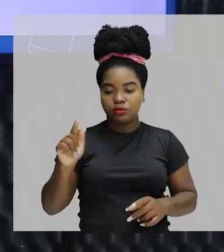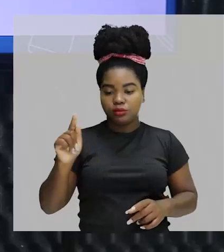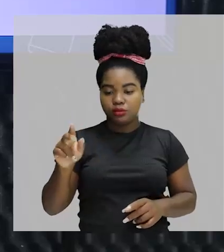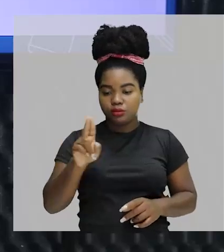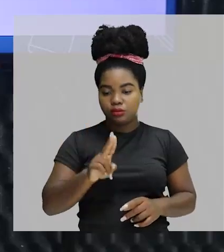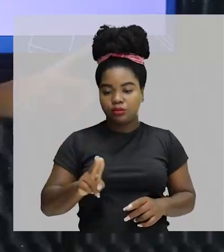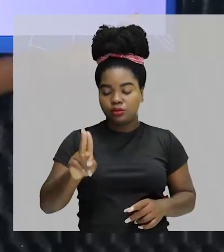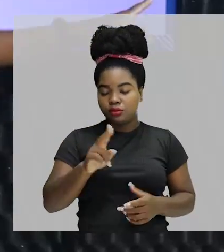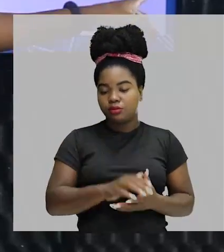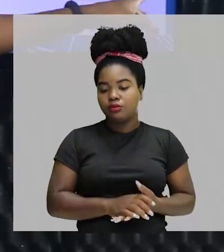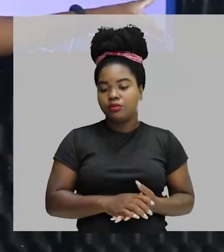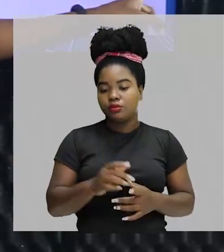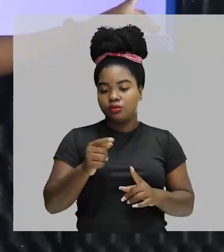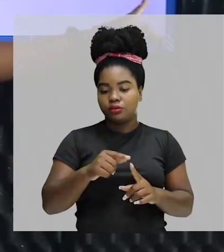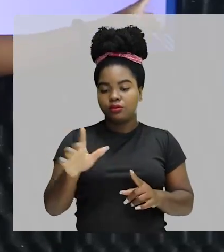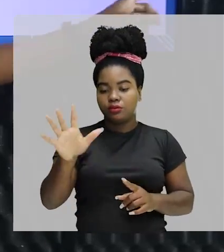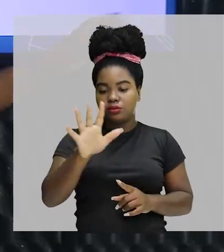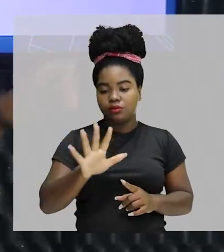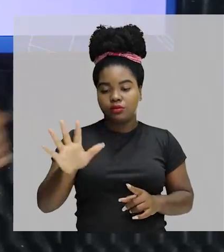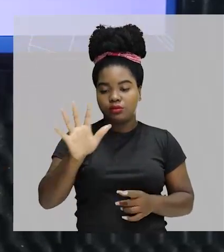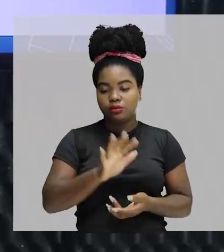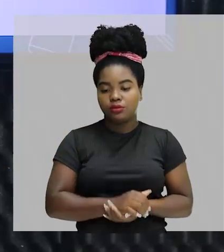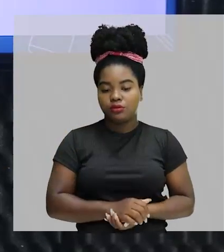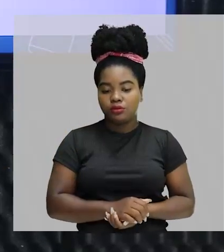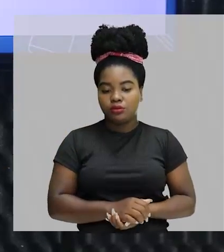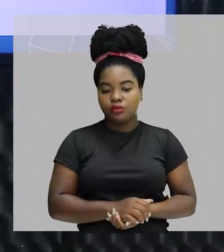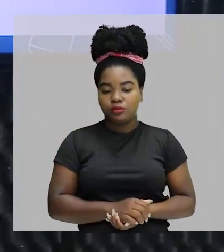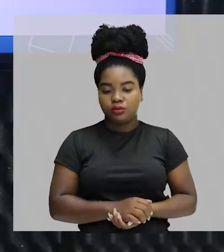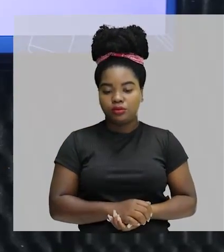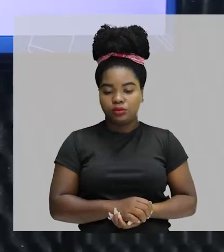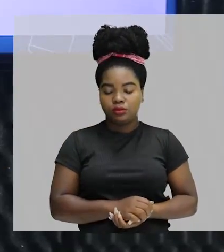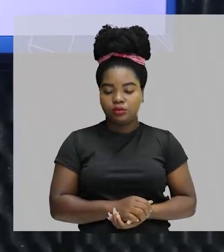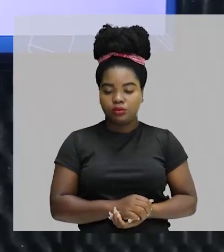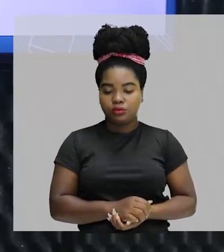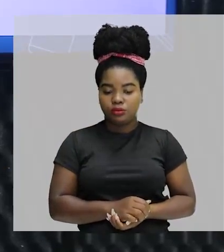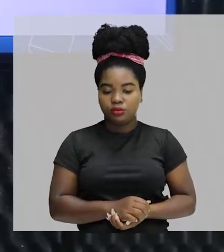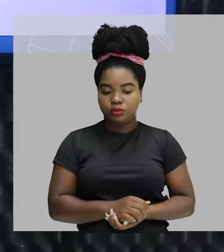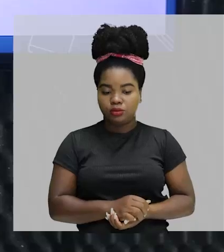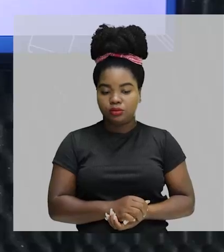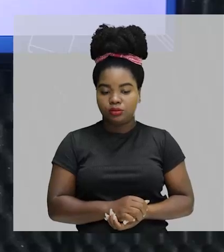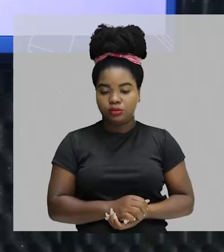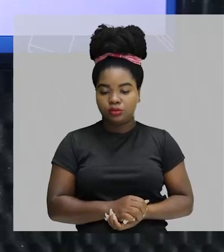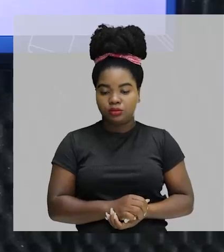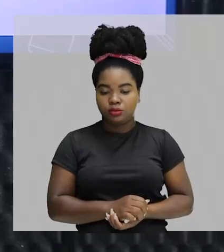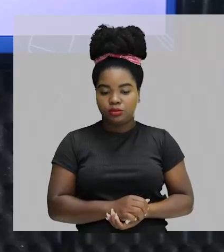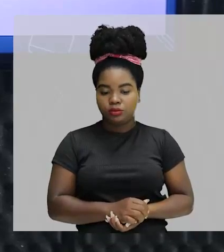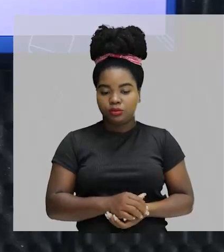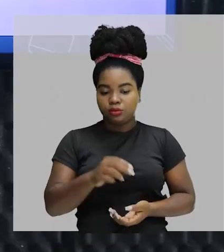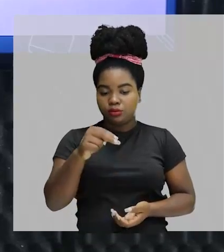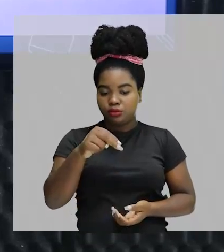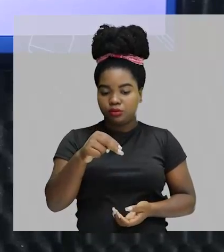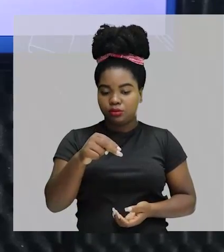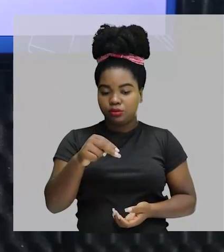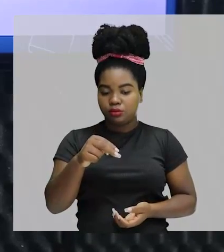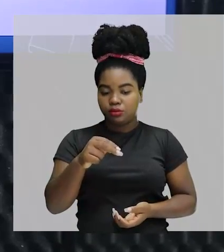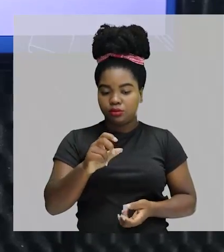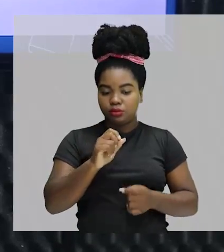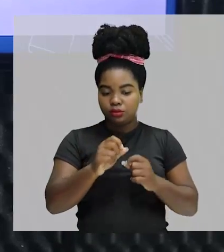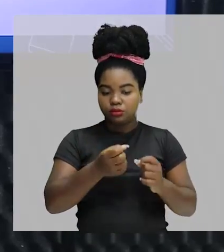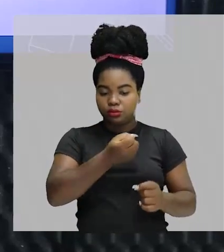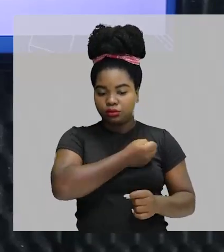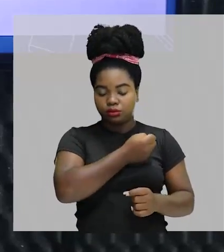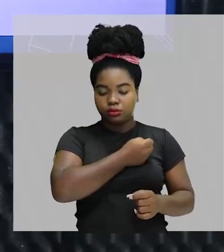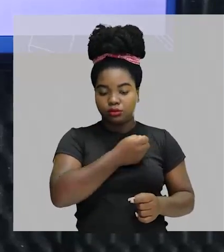termo geral, só fazendo ajuste, né, no expoente da razão, tá? Bom, esse n, ele é um número